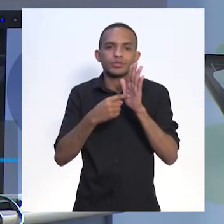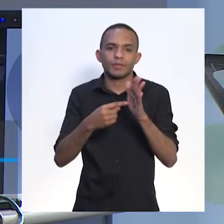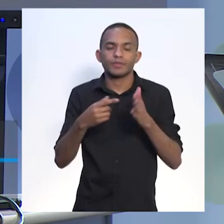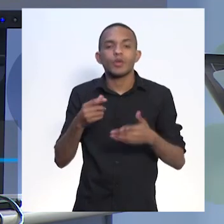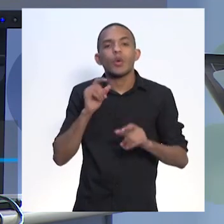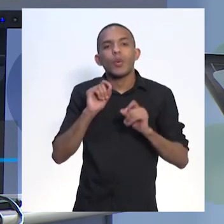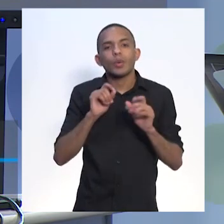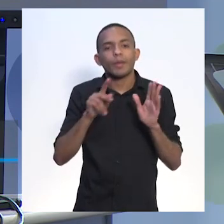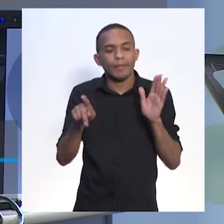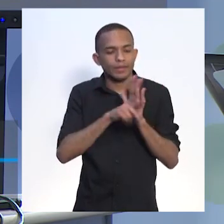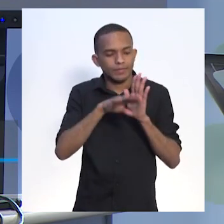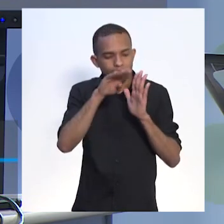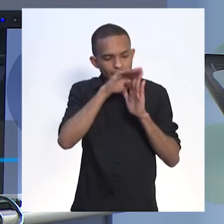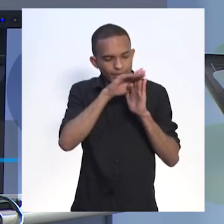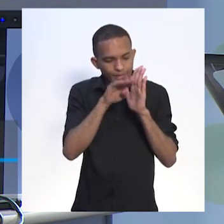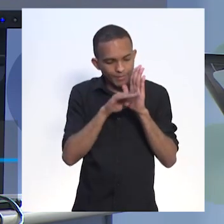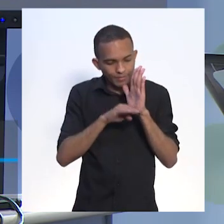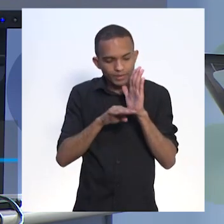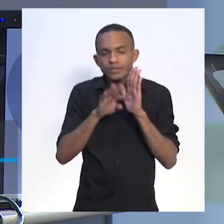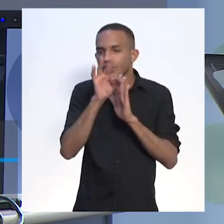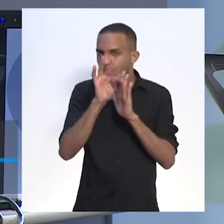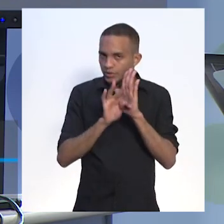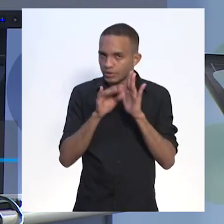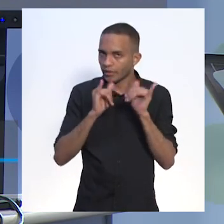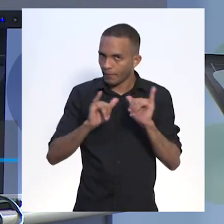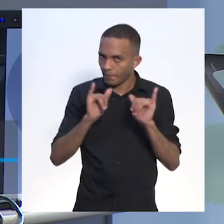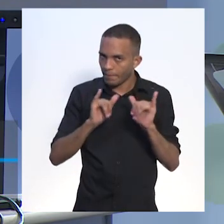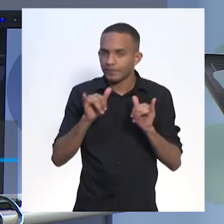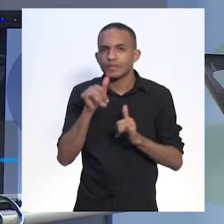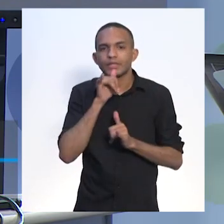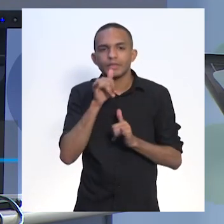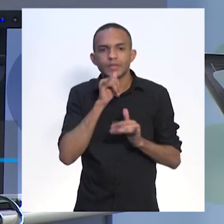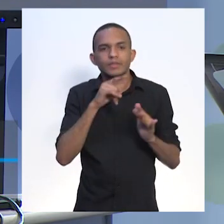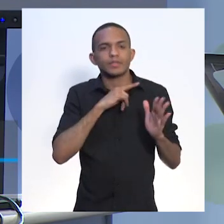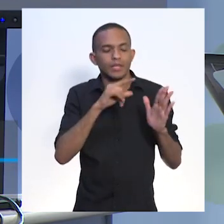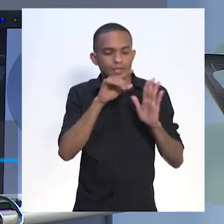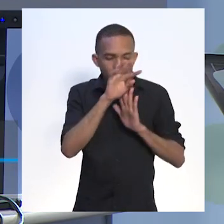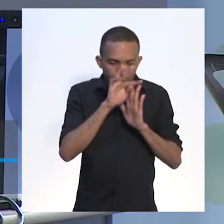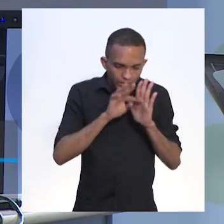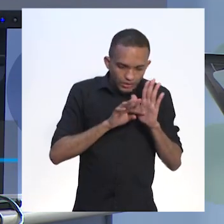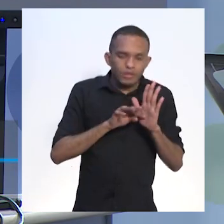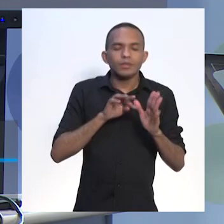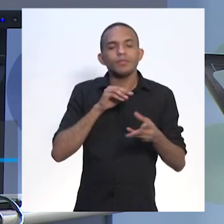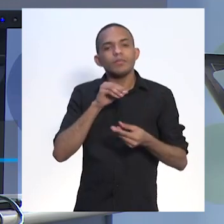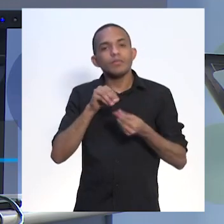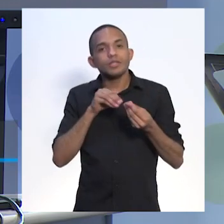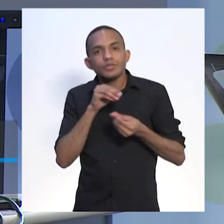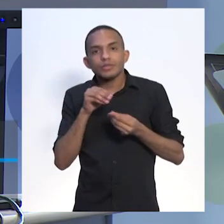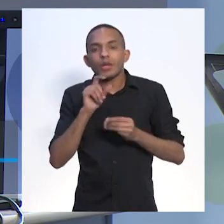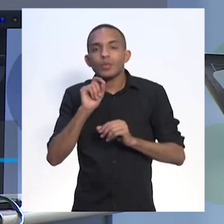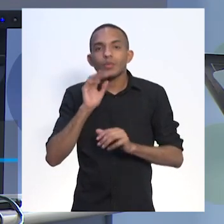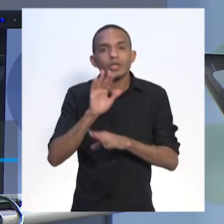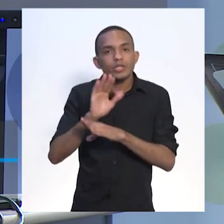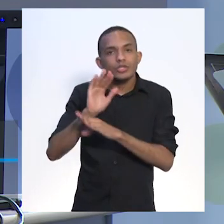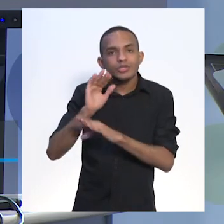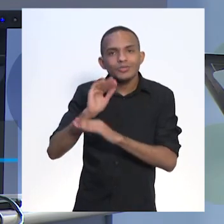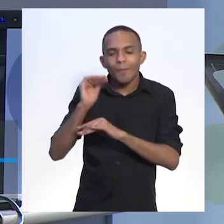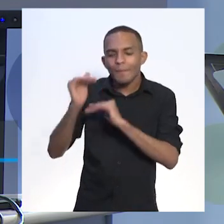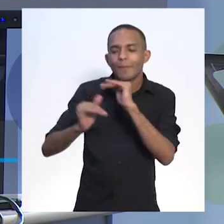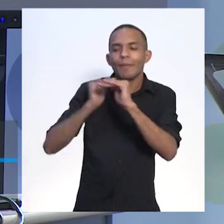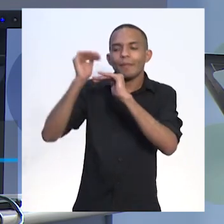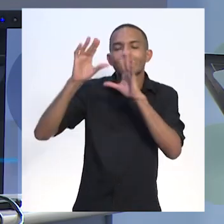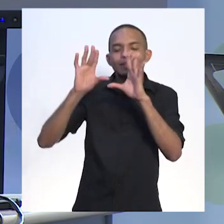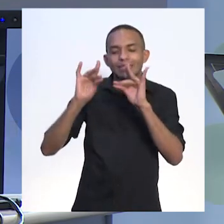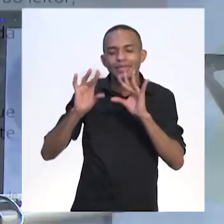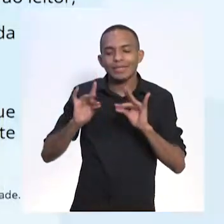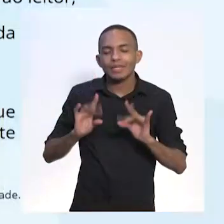Corpo da notícia. Aí é o desenvolvimento da nossa notícia, né? Composto por partes do texto, que desenvolve de forma mais detalhada o